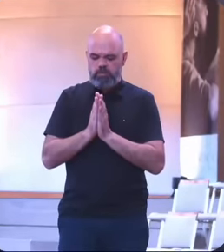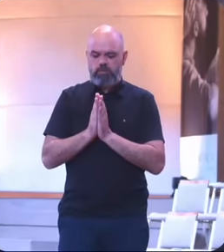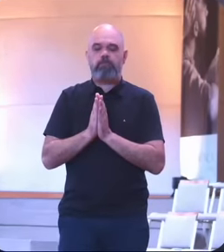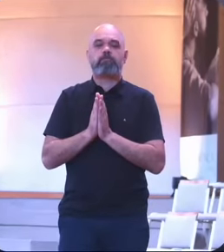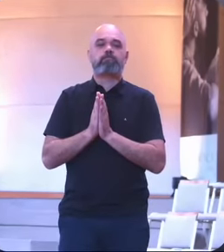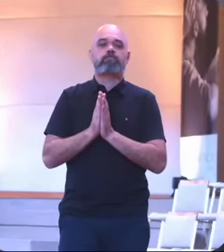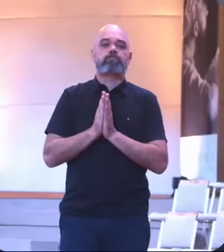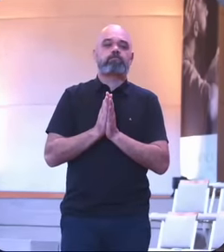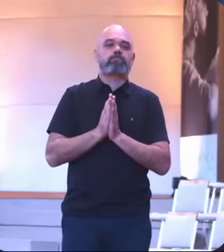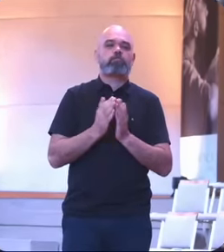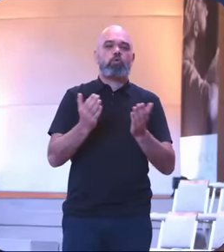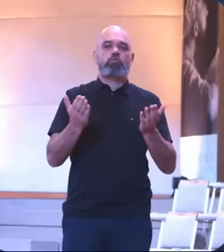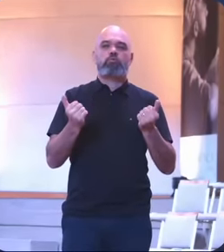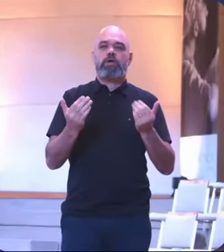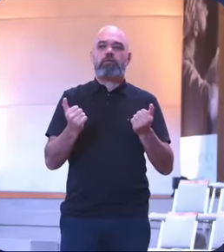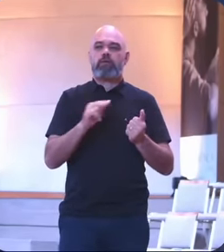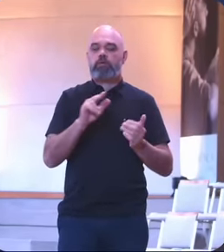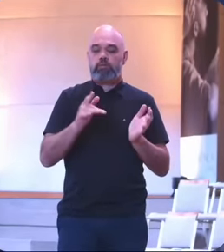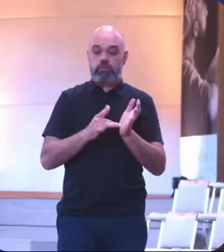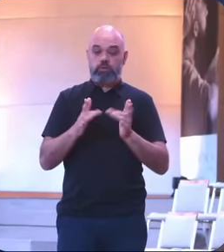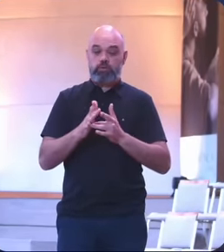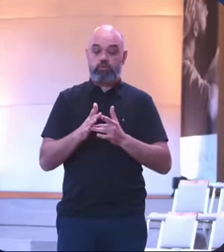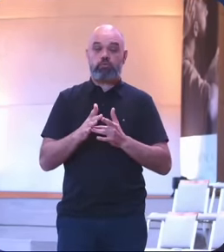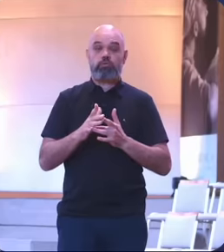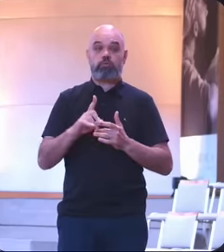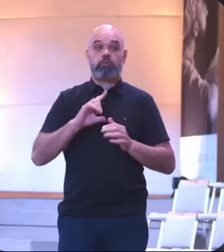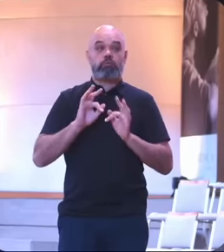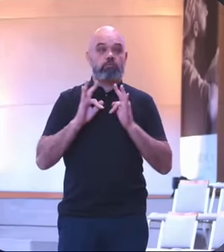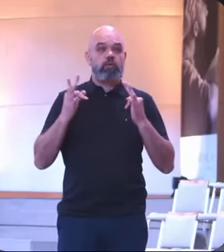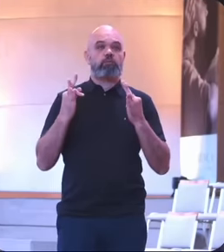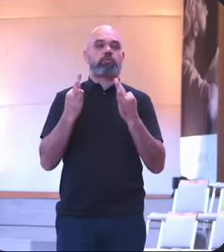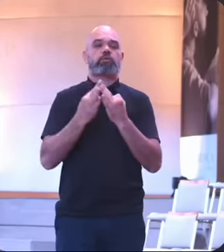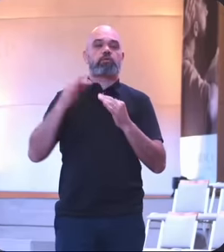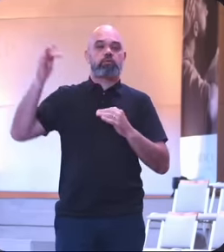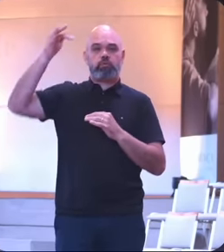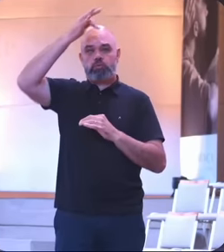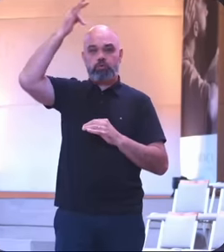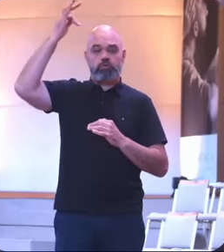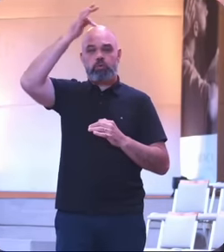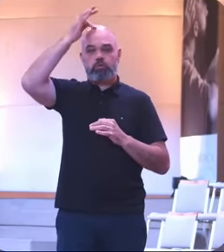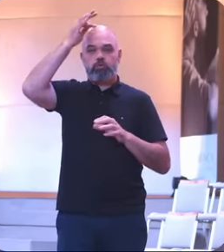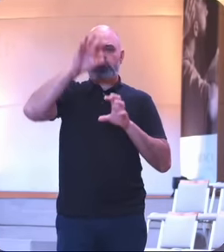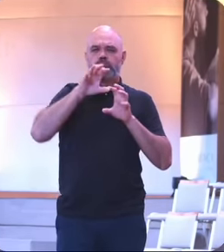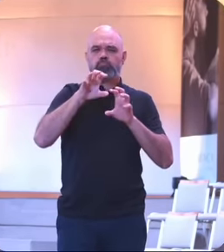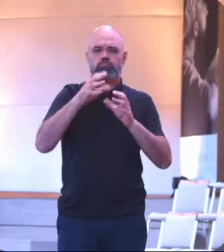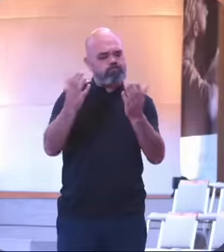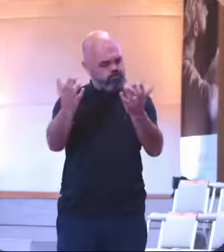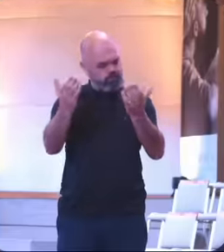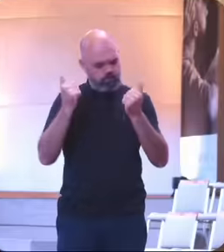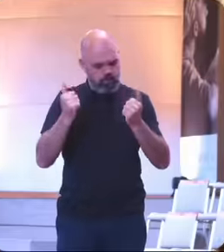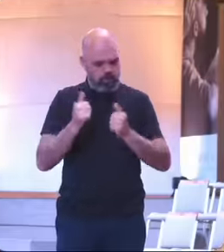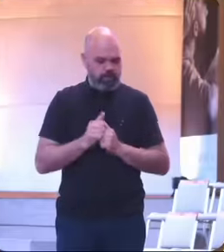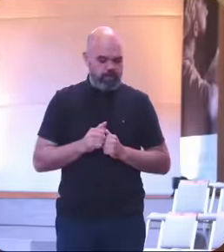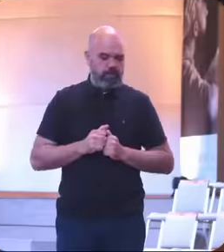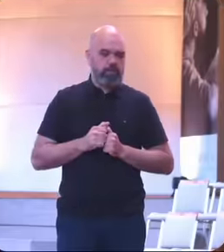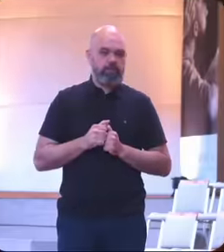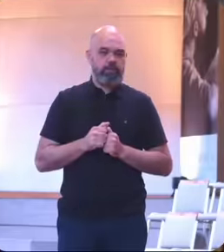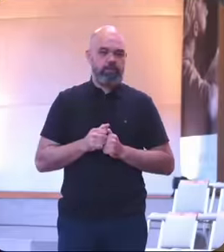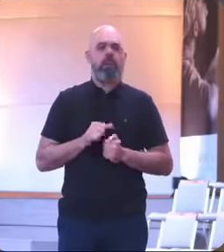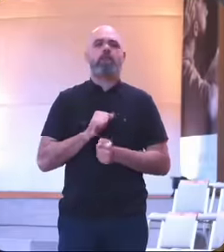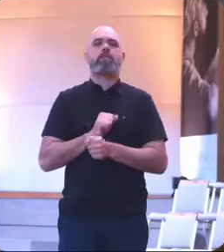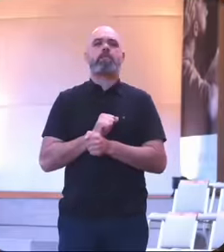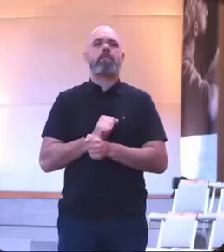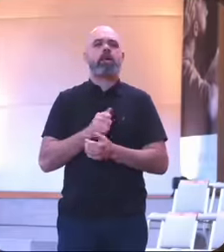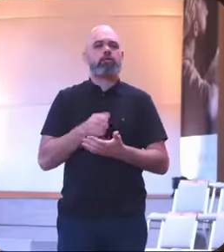vir. Vem agora, em nome de Jesus. Tem uma família inteira aí que o Espírito Santo está mexendo. Vem. Gente, para de lutar